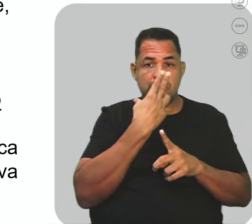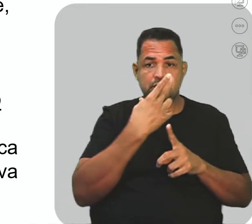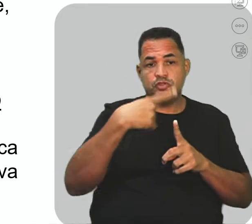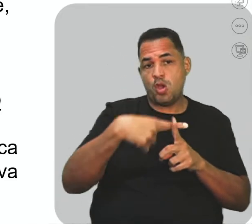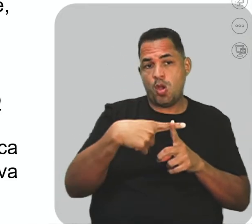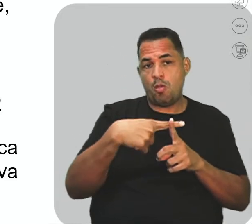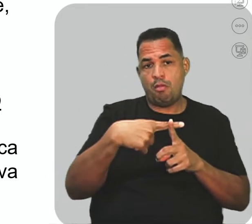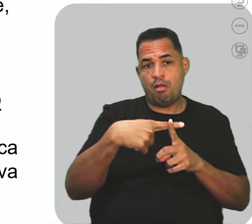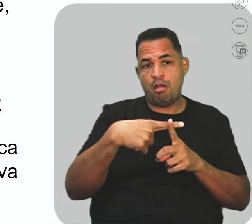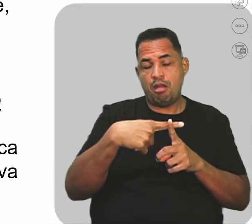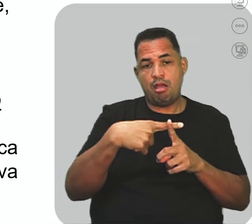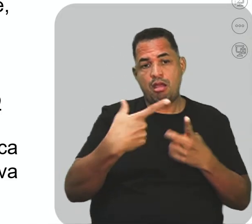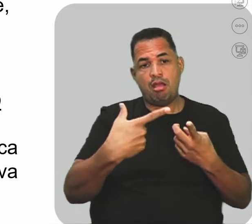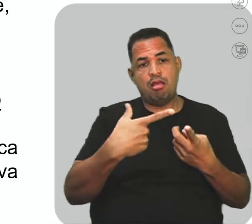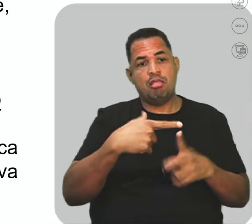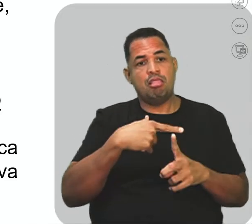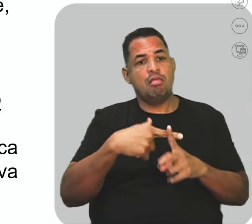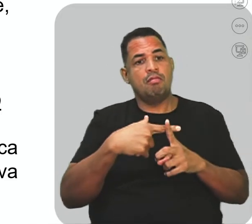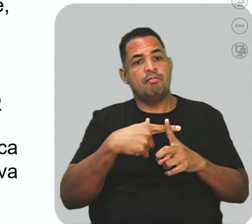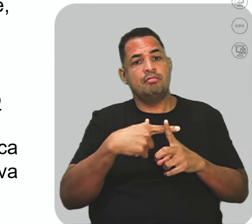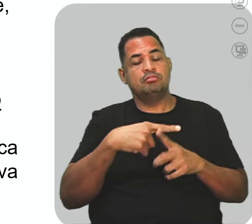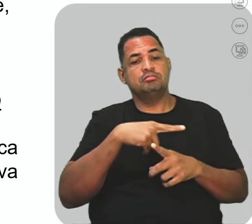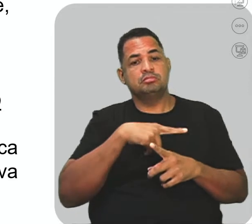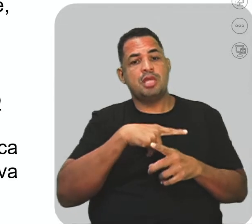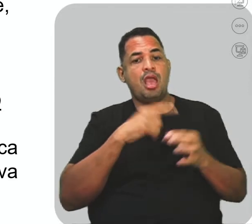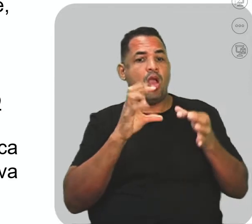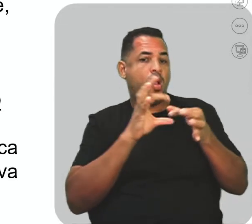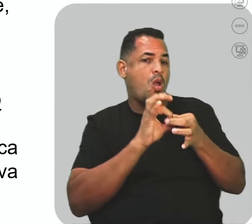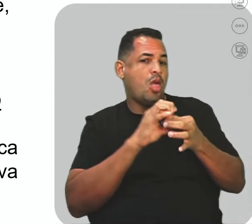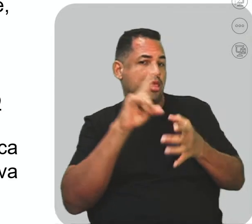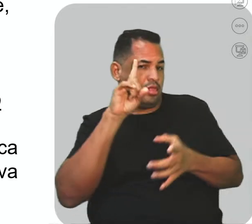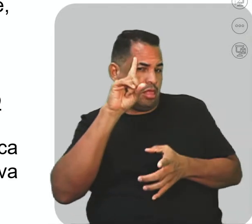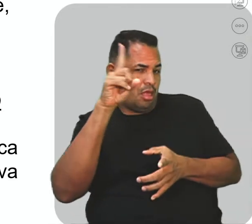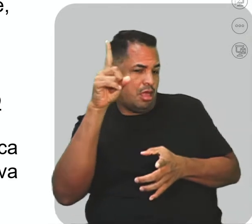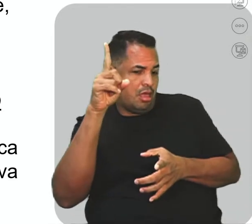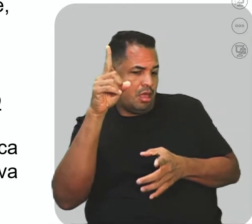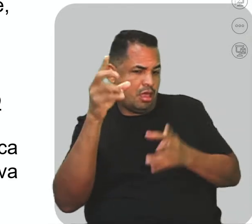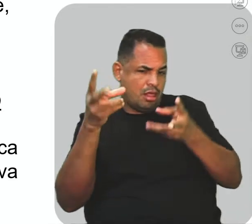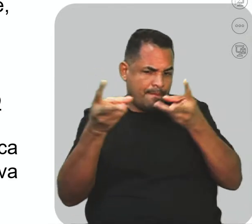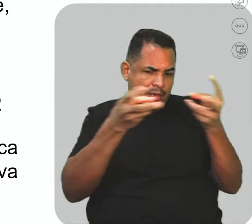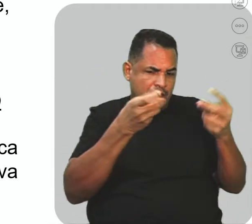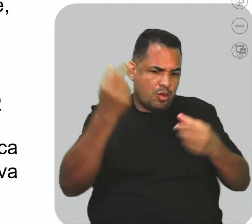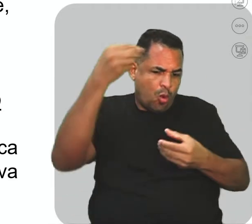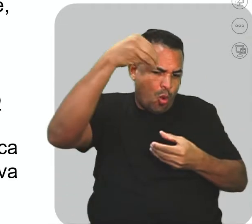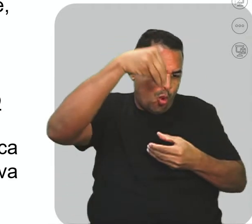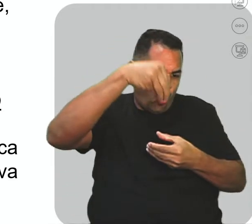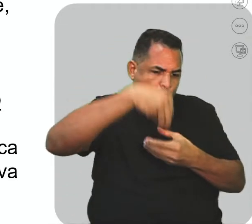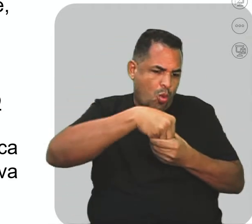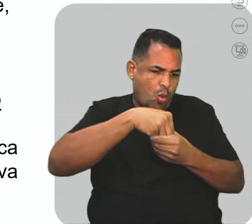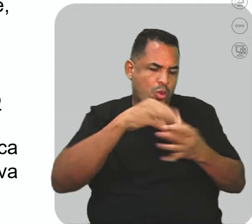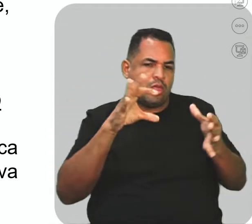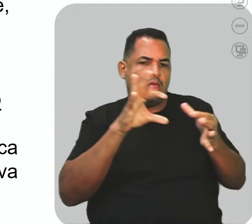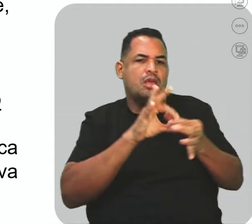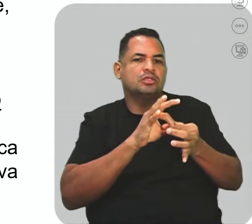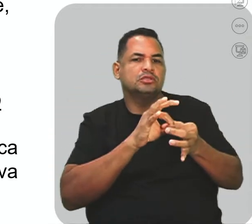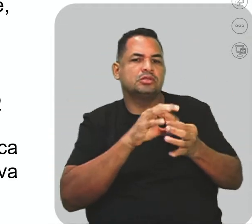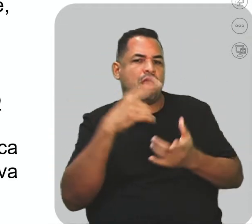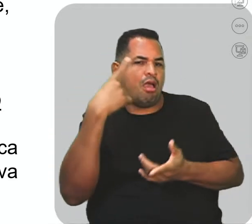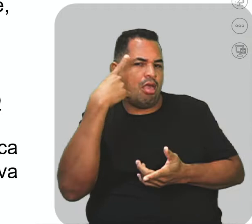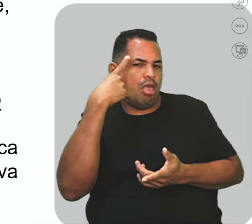soma, tá? Né? Isso tudo na ideia, tá? Principais conjunções